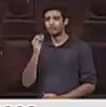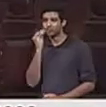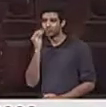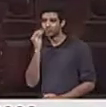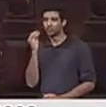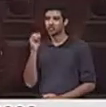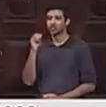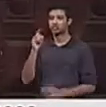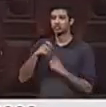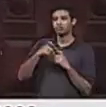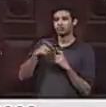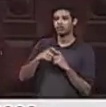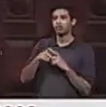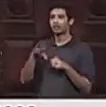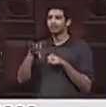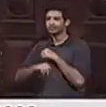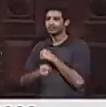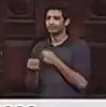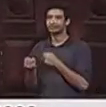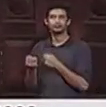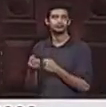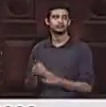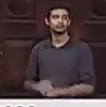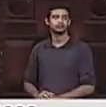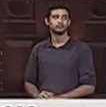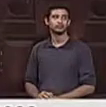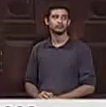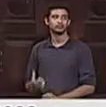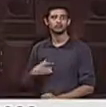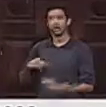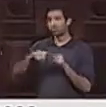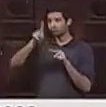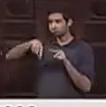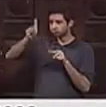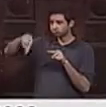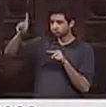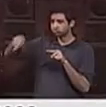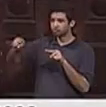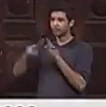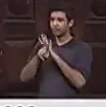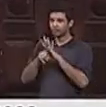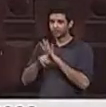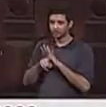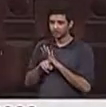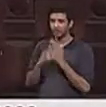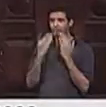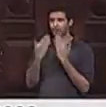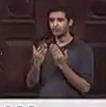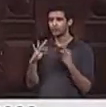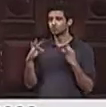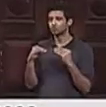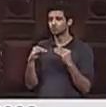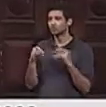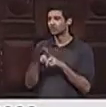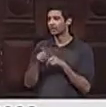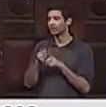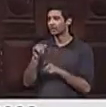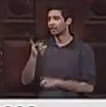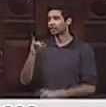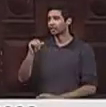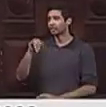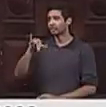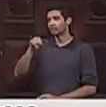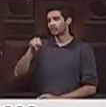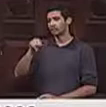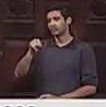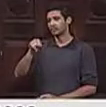doutorado, de dissertações de mestrado, nos índices de citações bibliográficas em publicações acadêmicas.